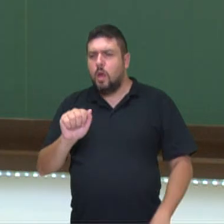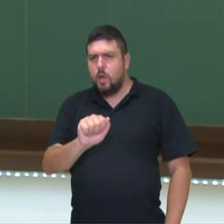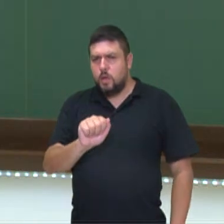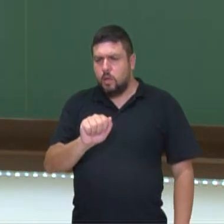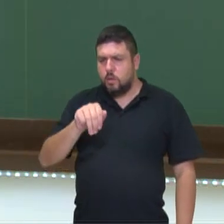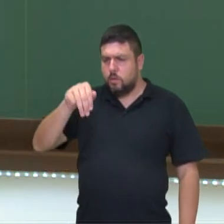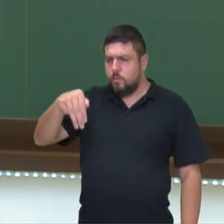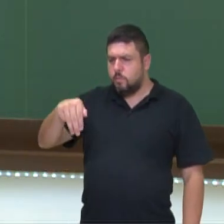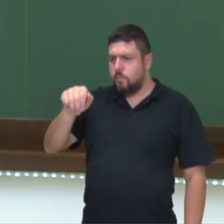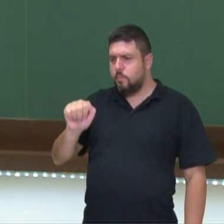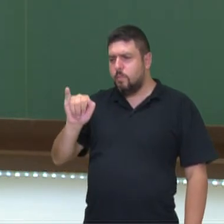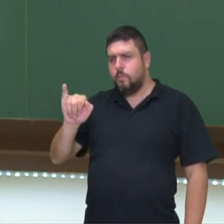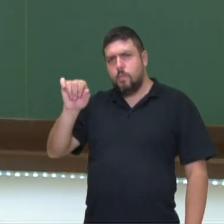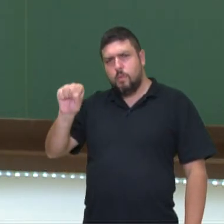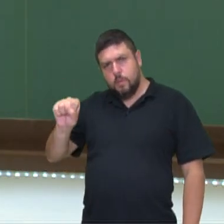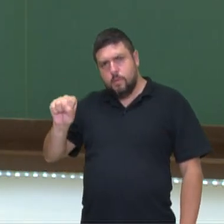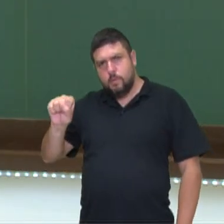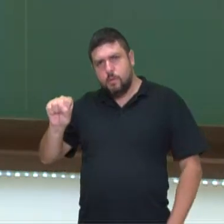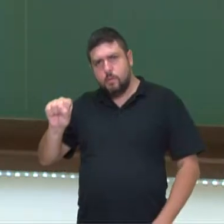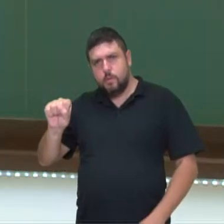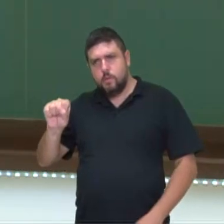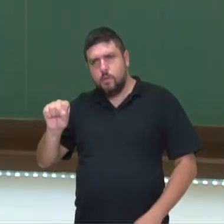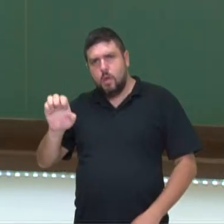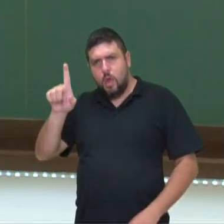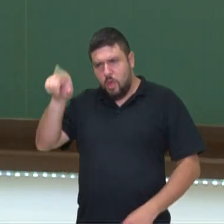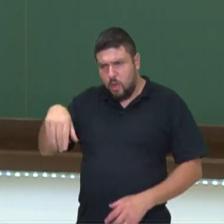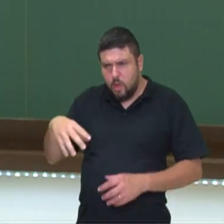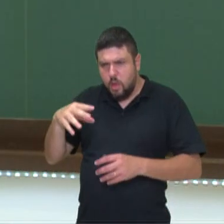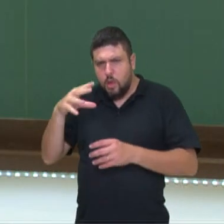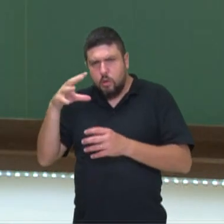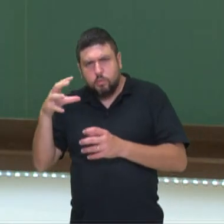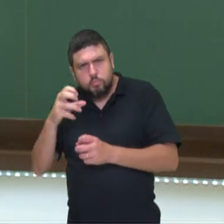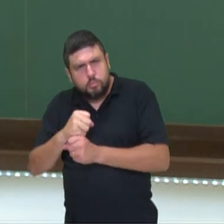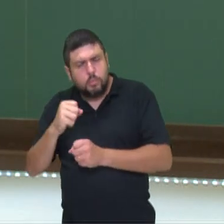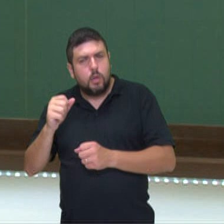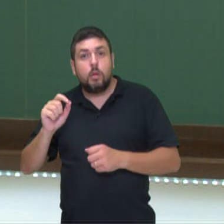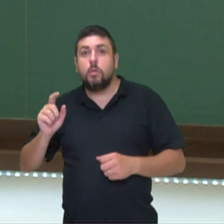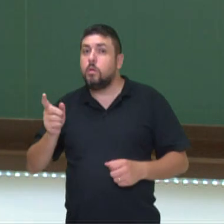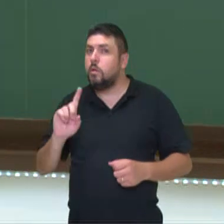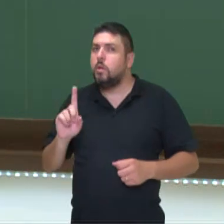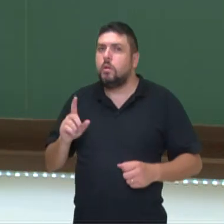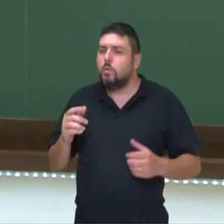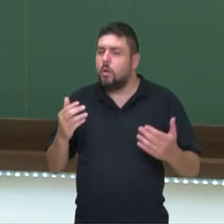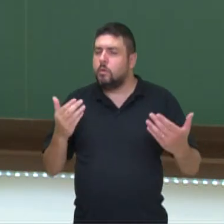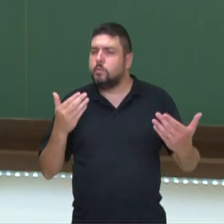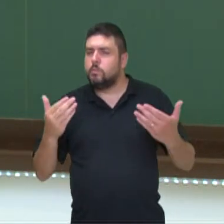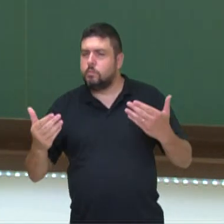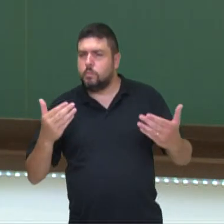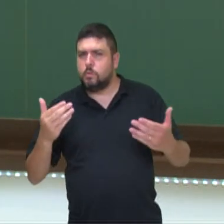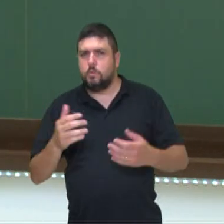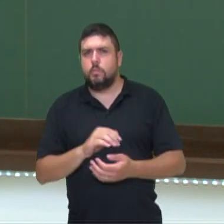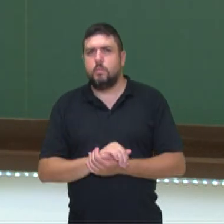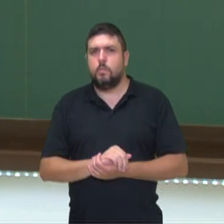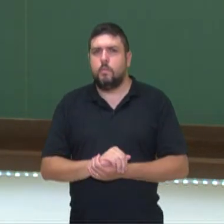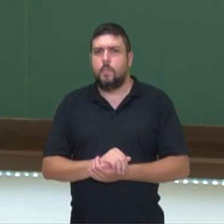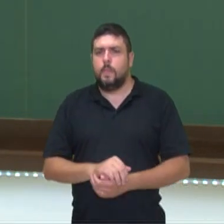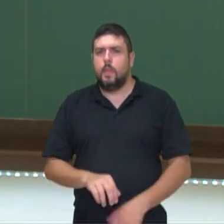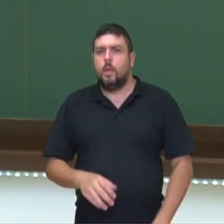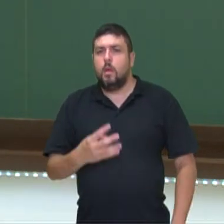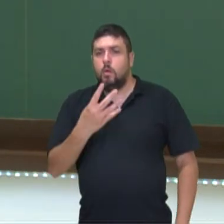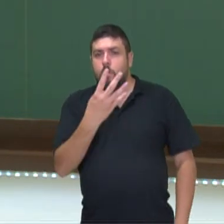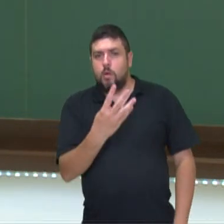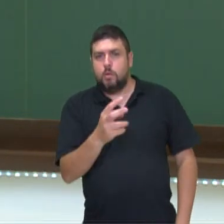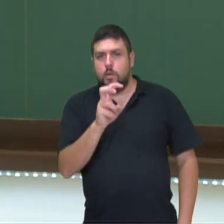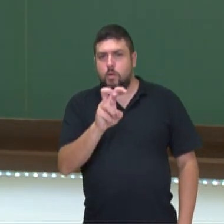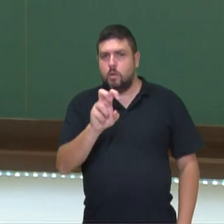quando a gente fala em a mais, a gente está comparando quantidades. Então, olha lá, quando eu faço a subtração do 458